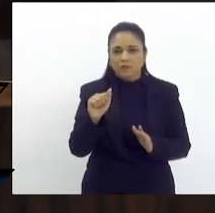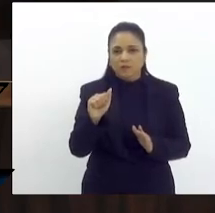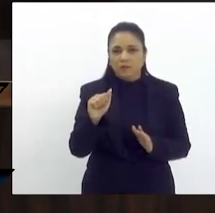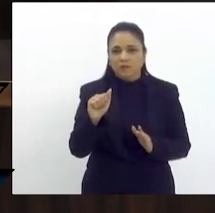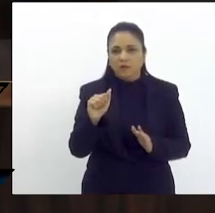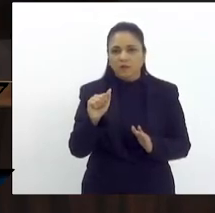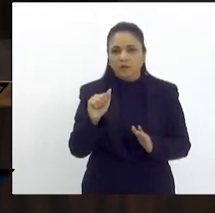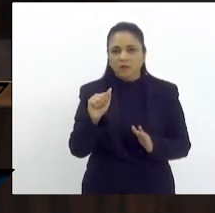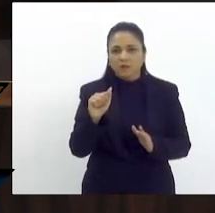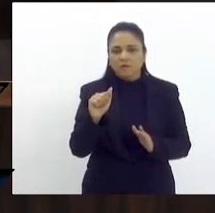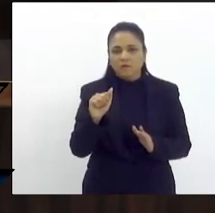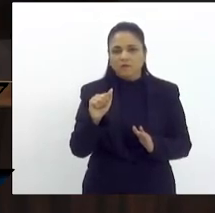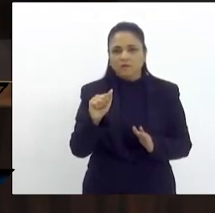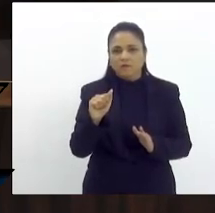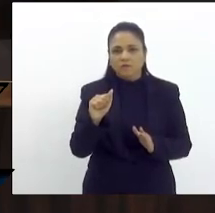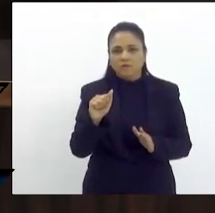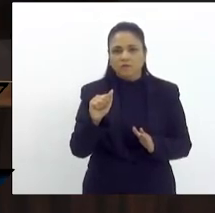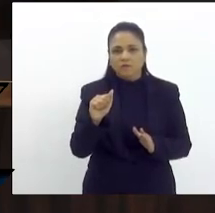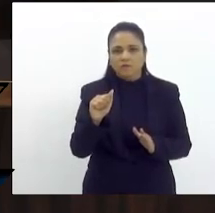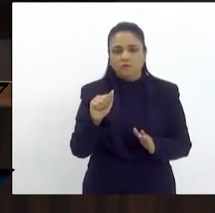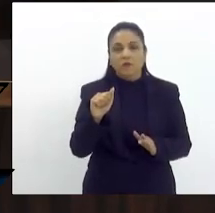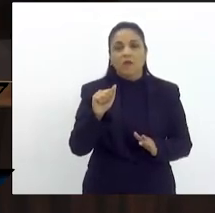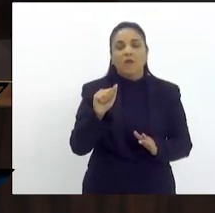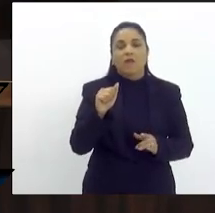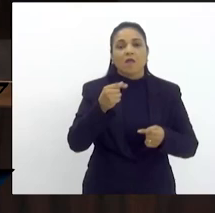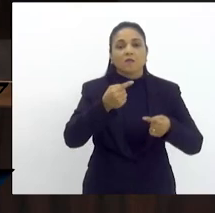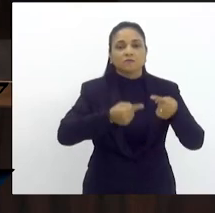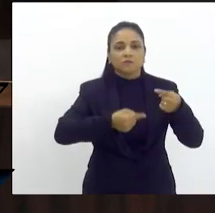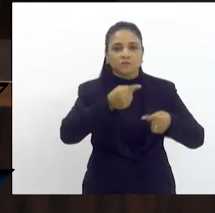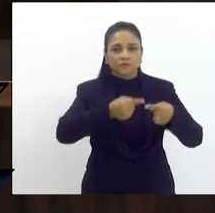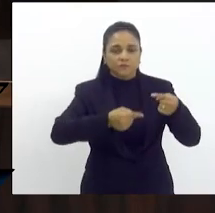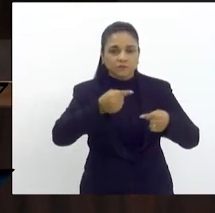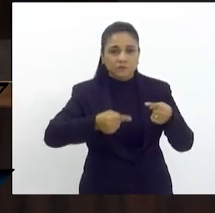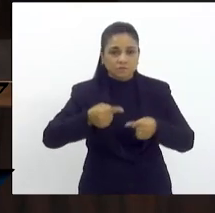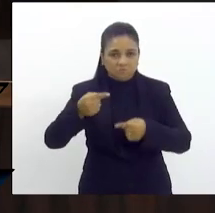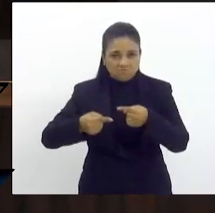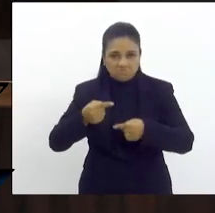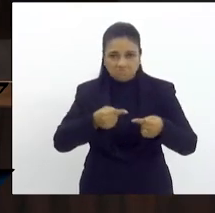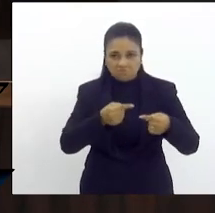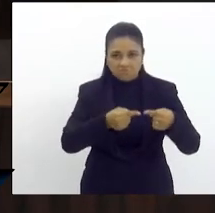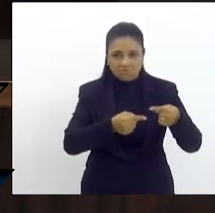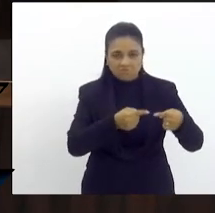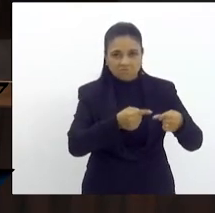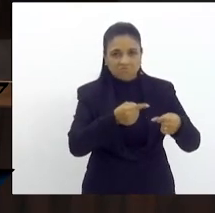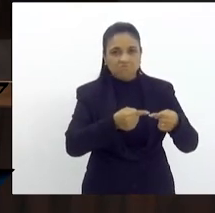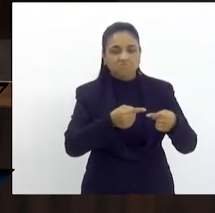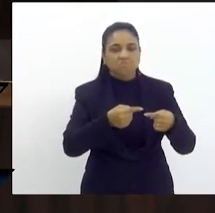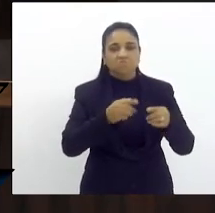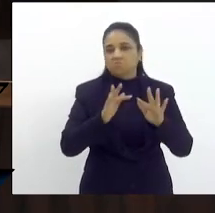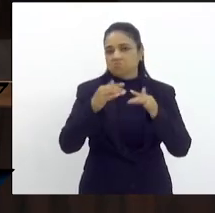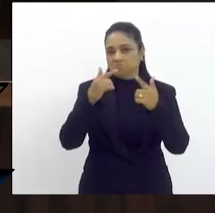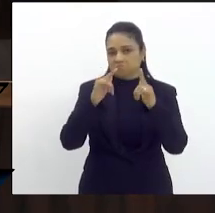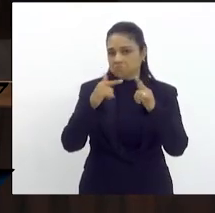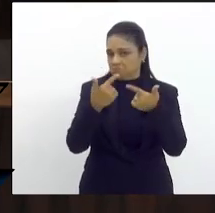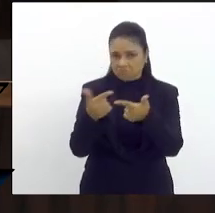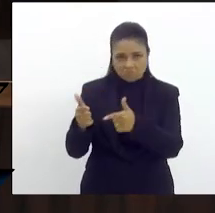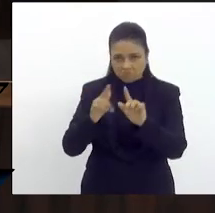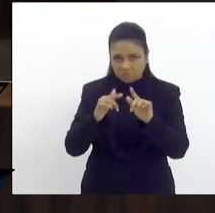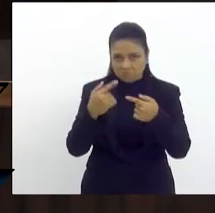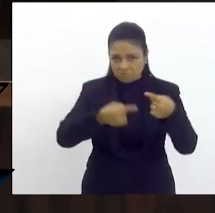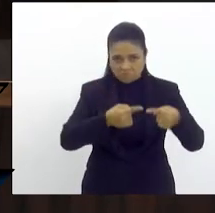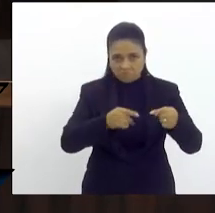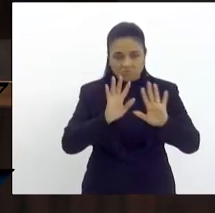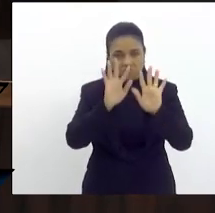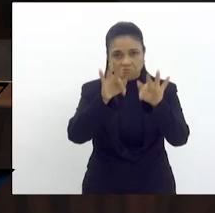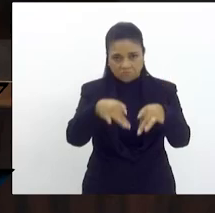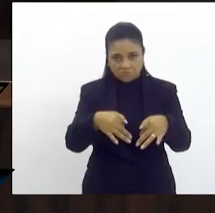soft em discussão não havendo querer discutir encerrado a